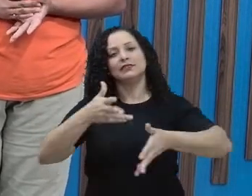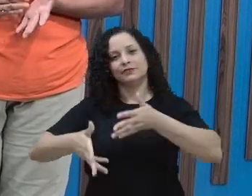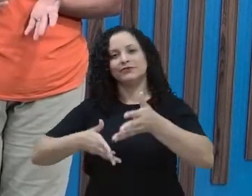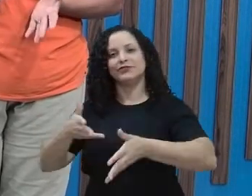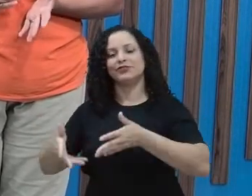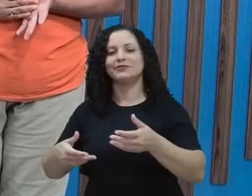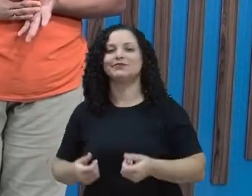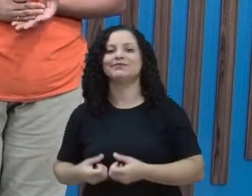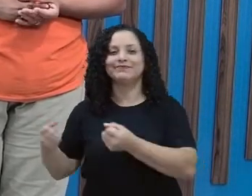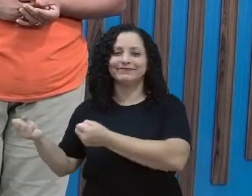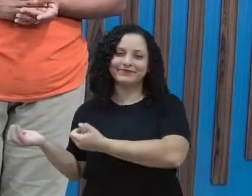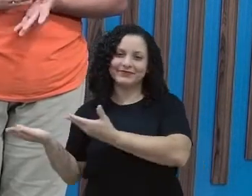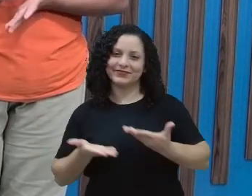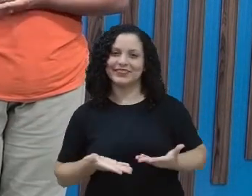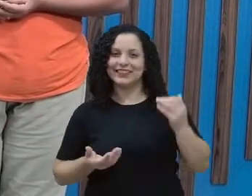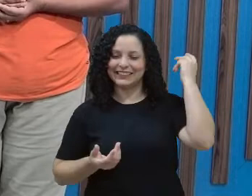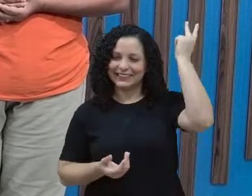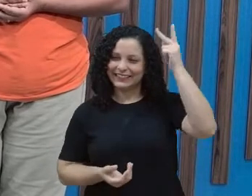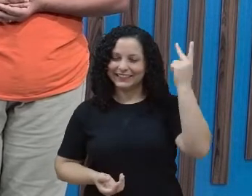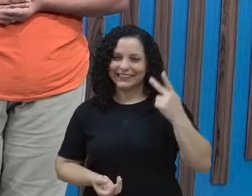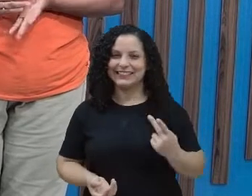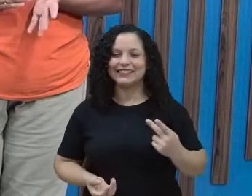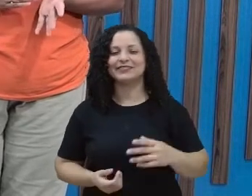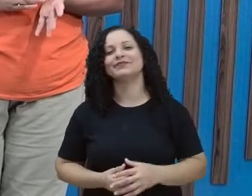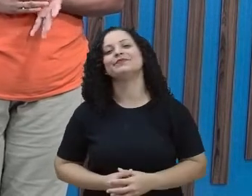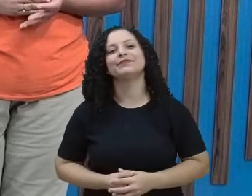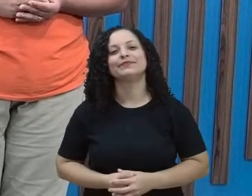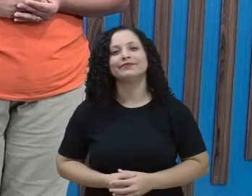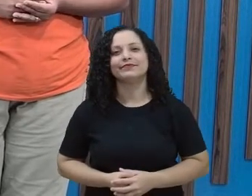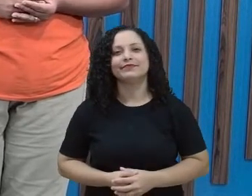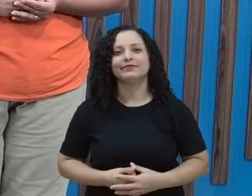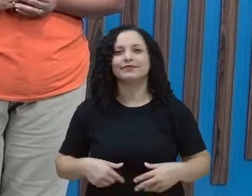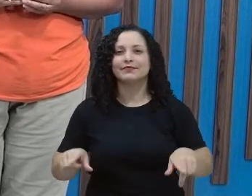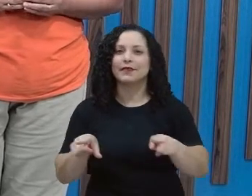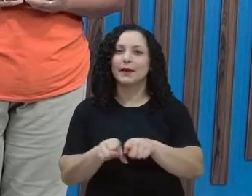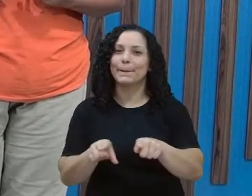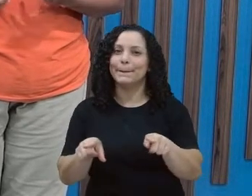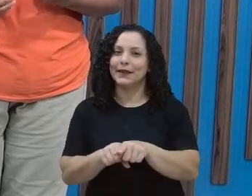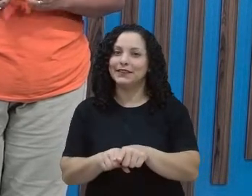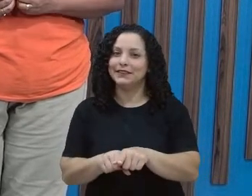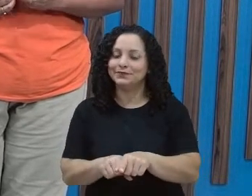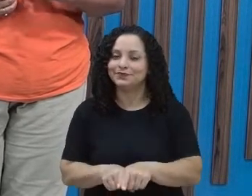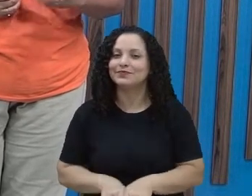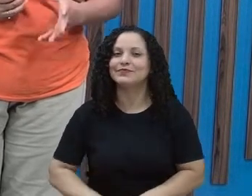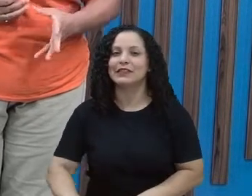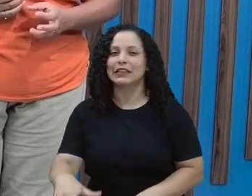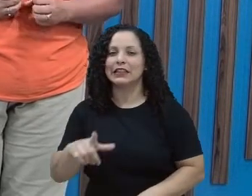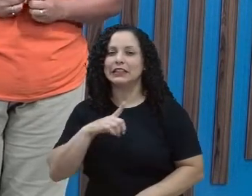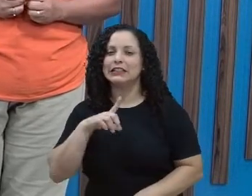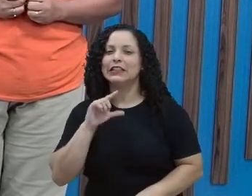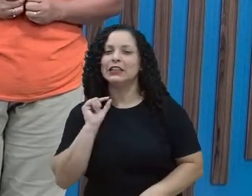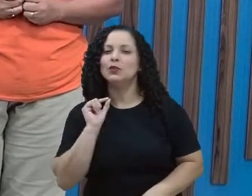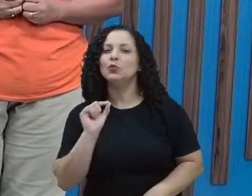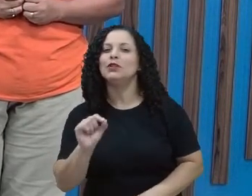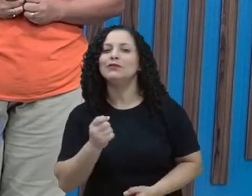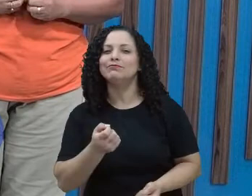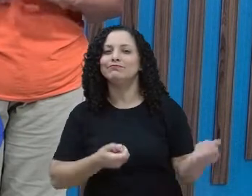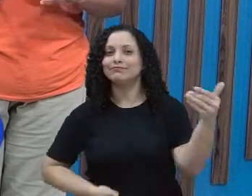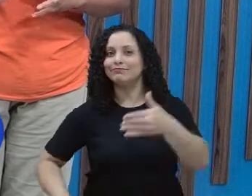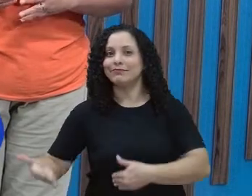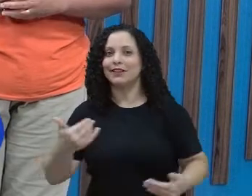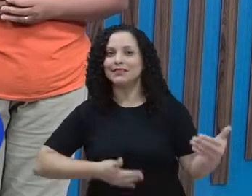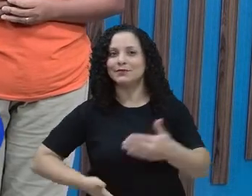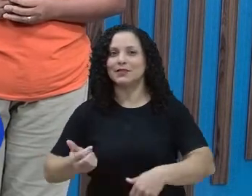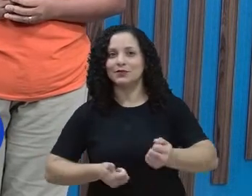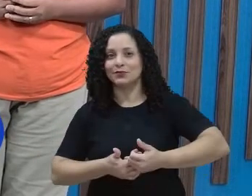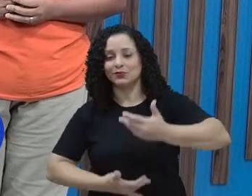tradução. Seja muito bem-vinda, Késia. E também, vocês sabem que podem participar da aula